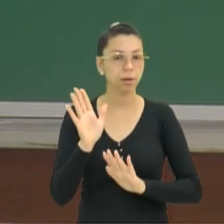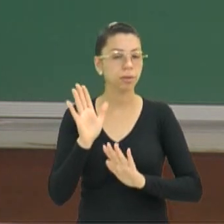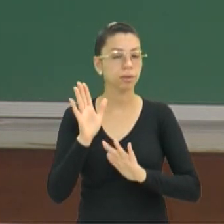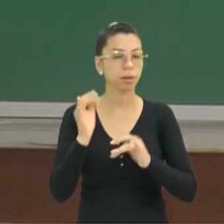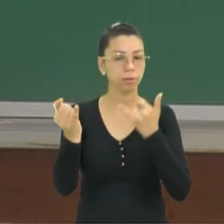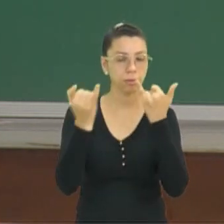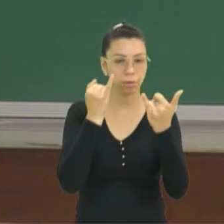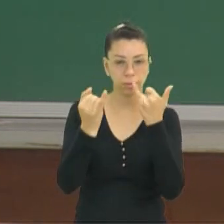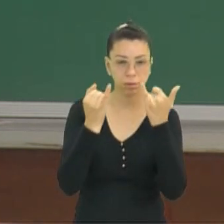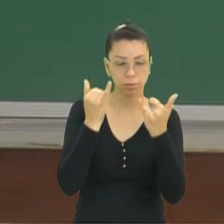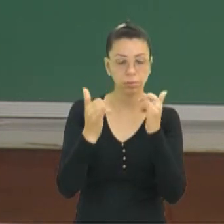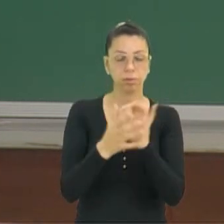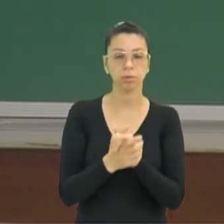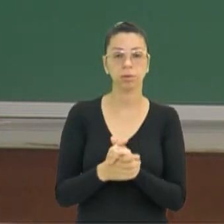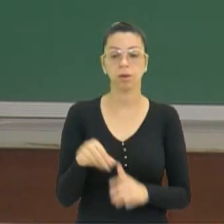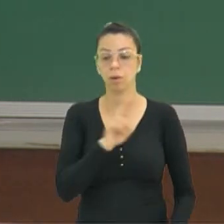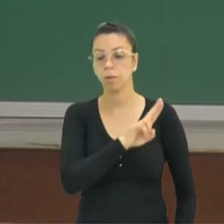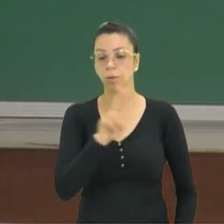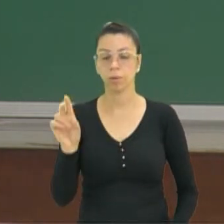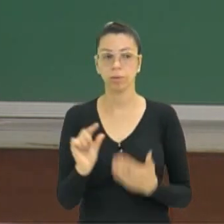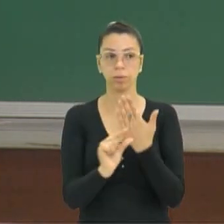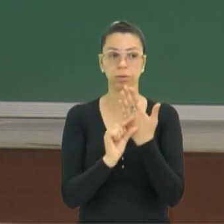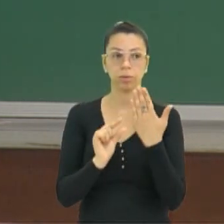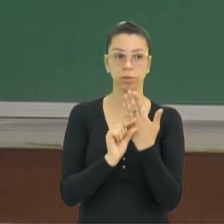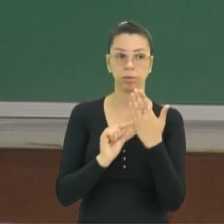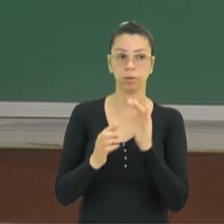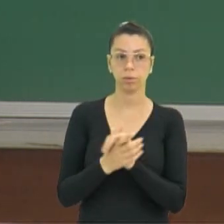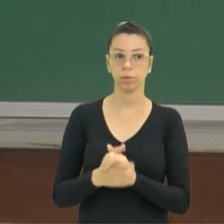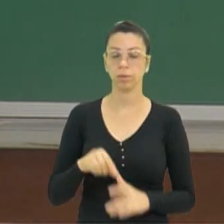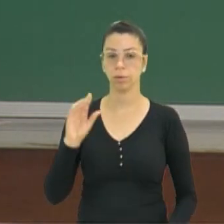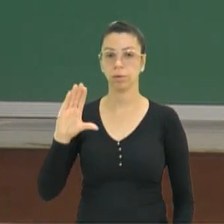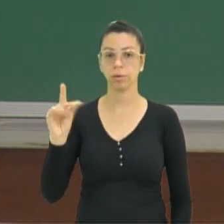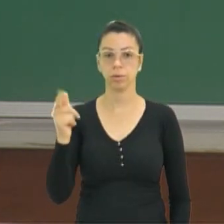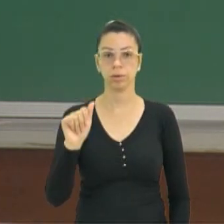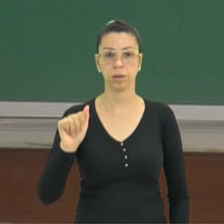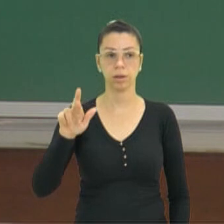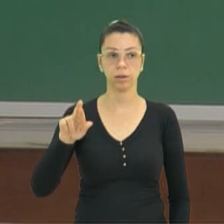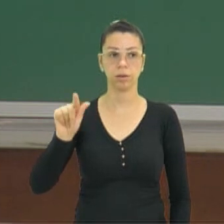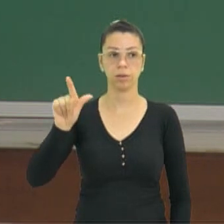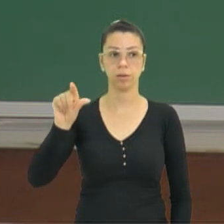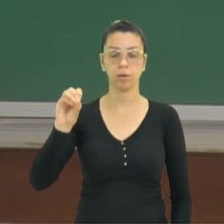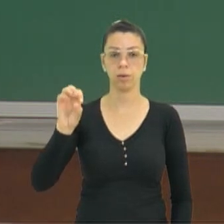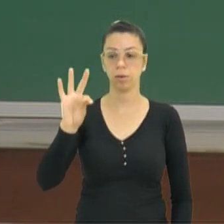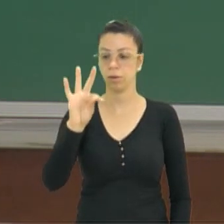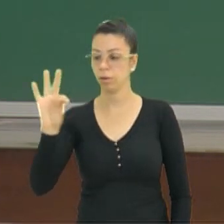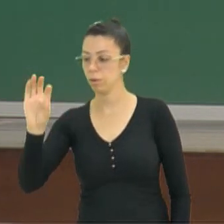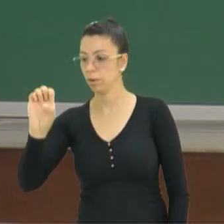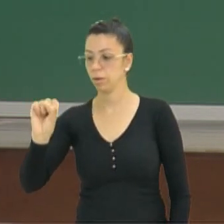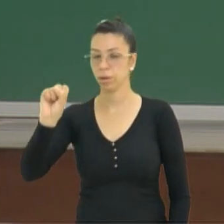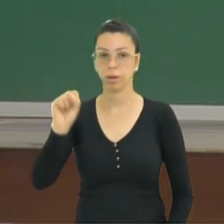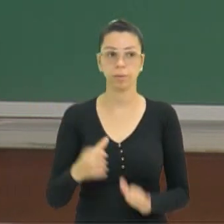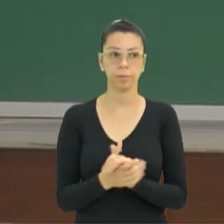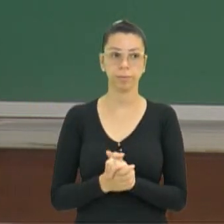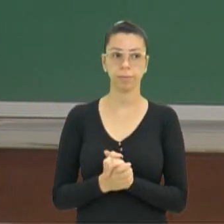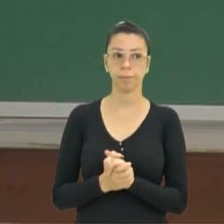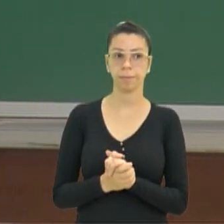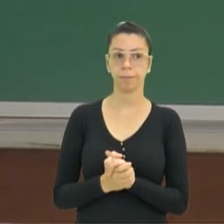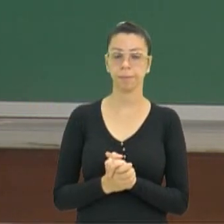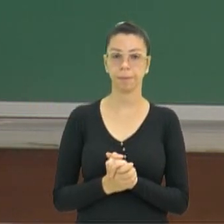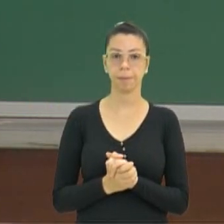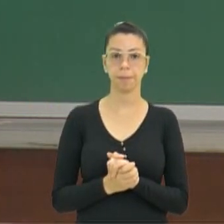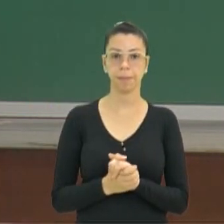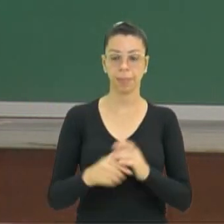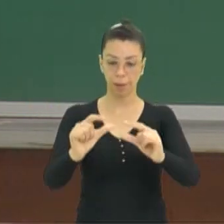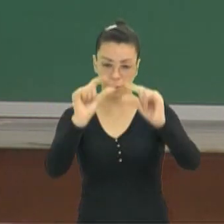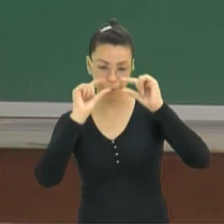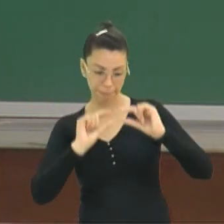informação. O nome da escritora é Charlotte Bronte. Jane Eyre é o nome de um dos romances escritos por ela. E